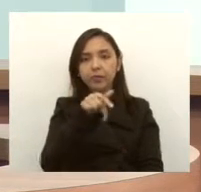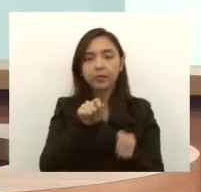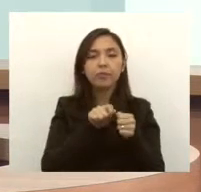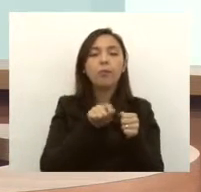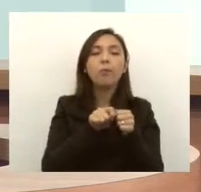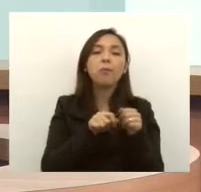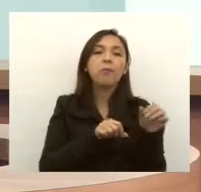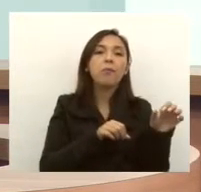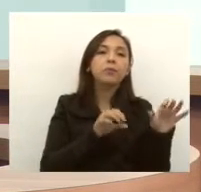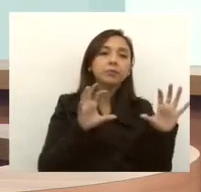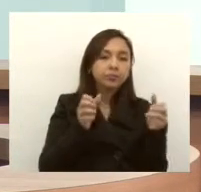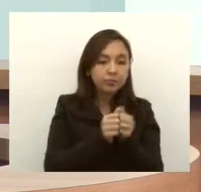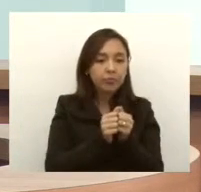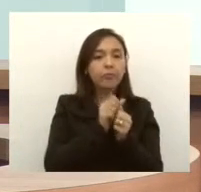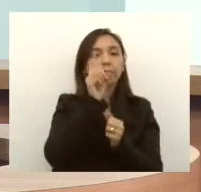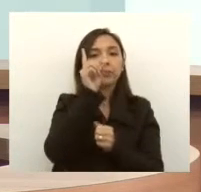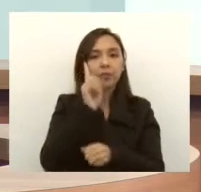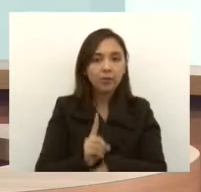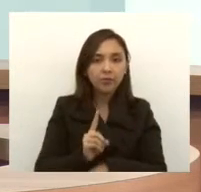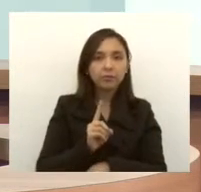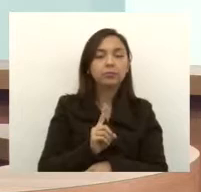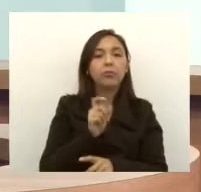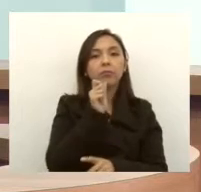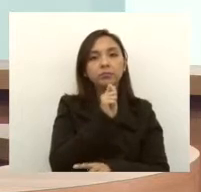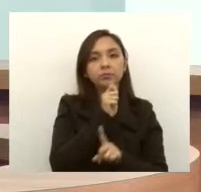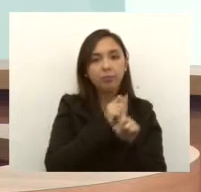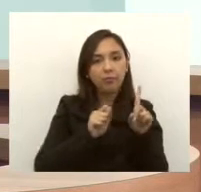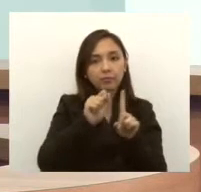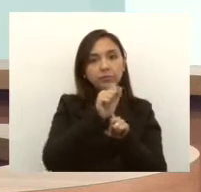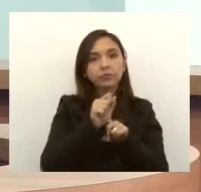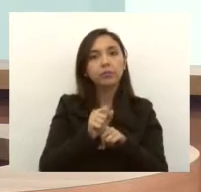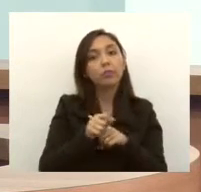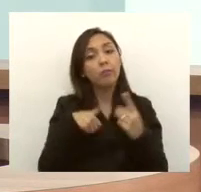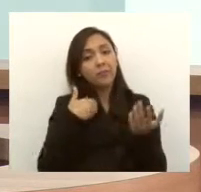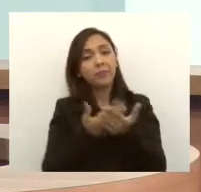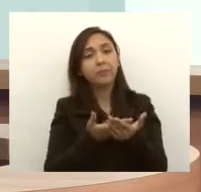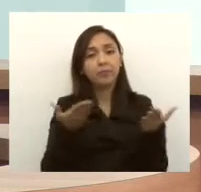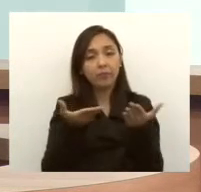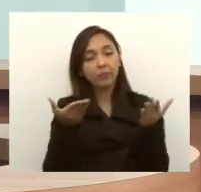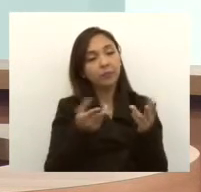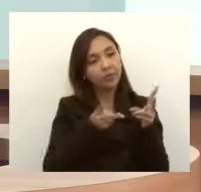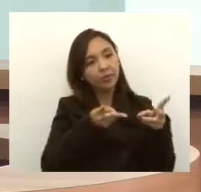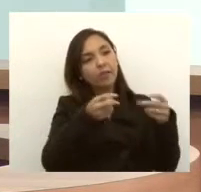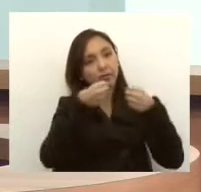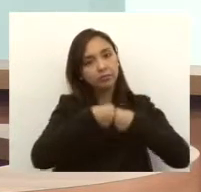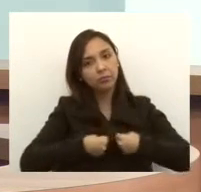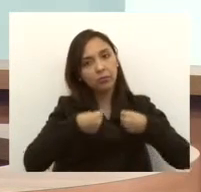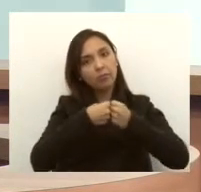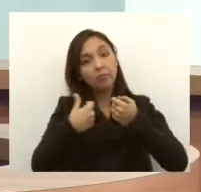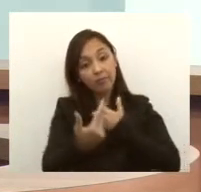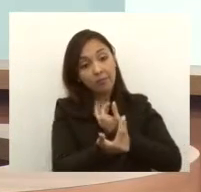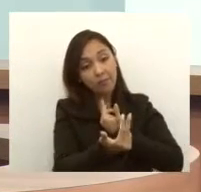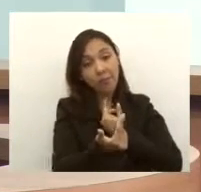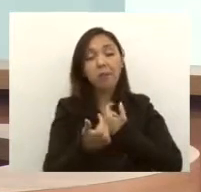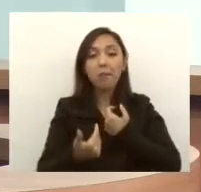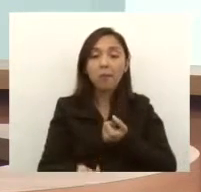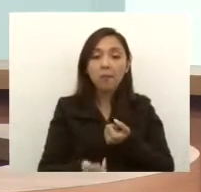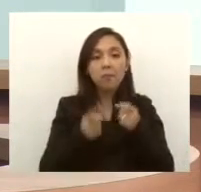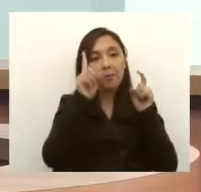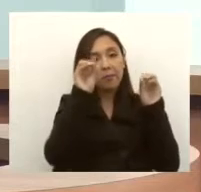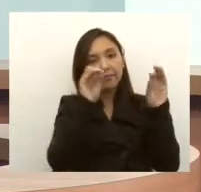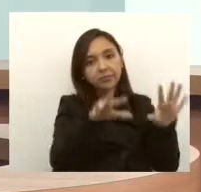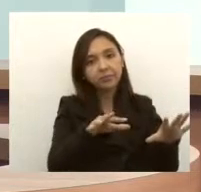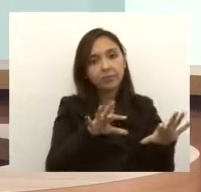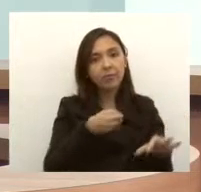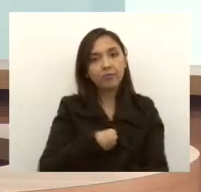parte também daquela diretoria como diretor social. E até hoje o senhor continua aí na batalha, eu também. Deus abençoe a